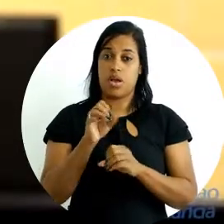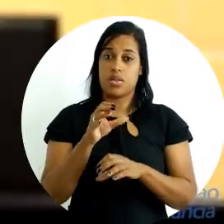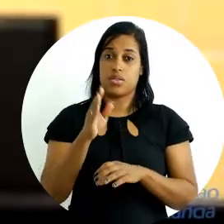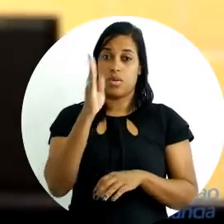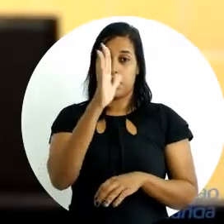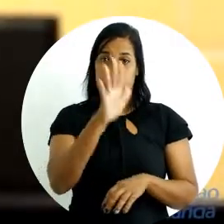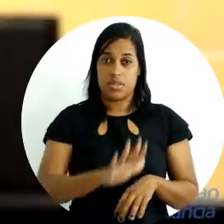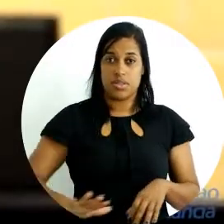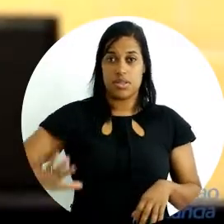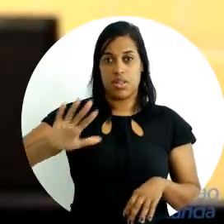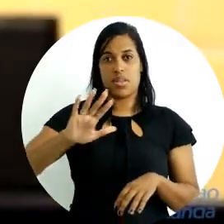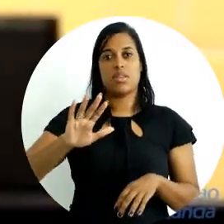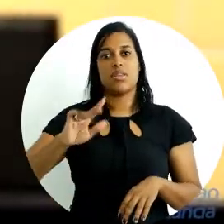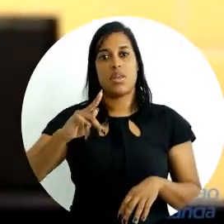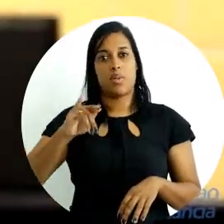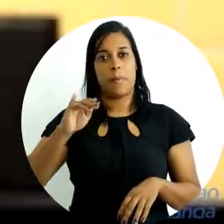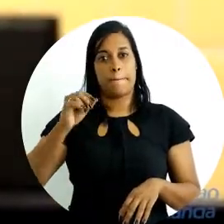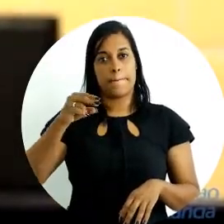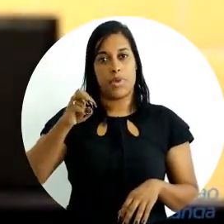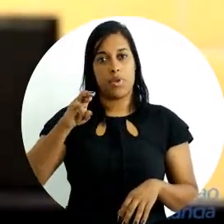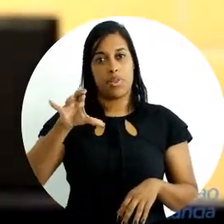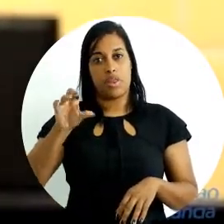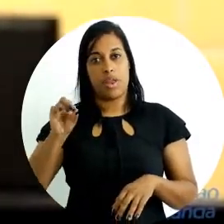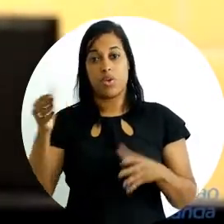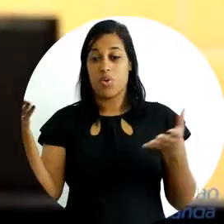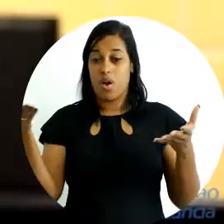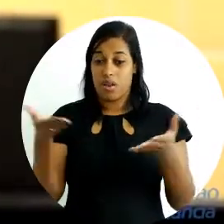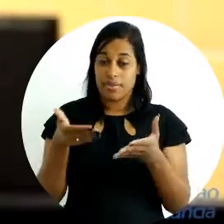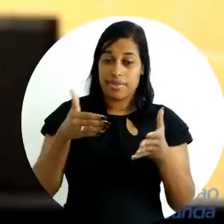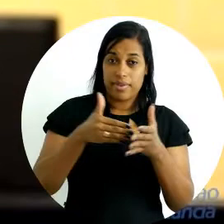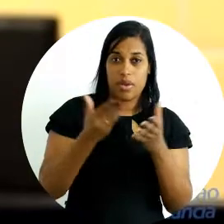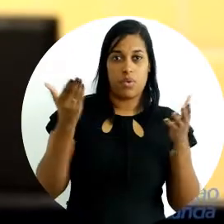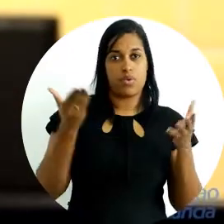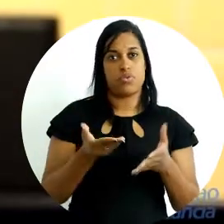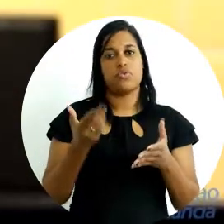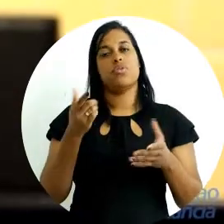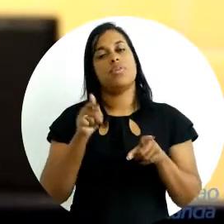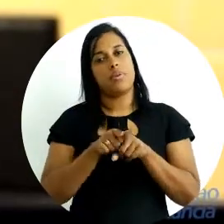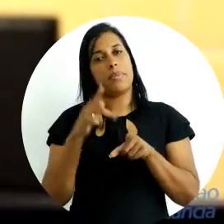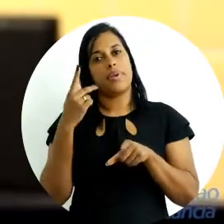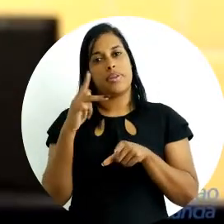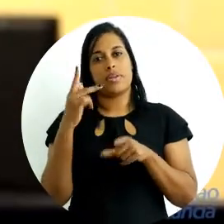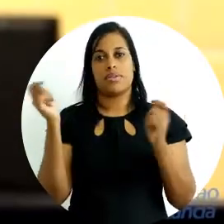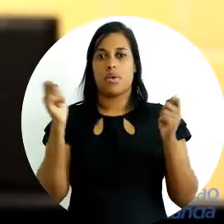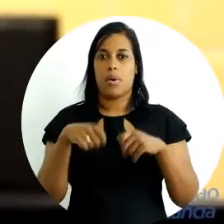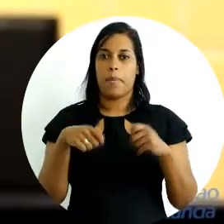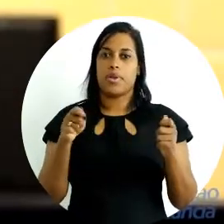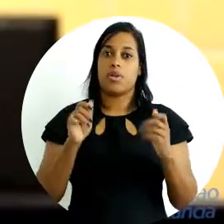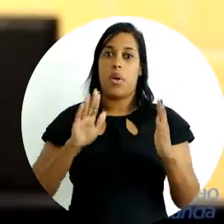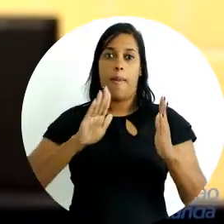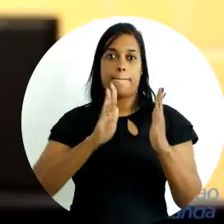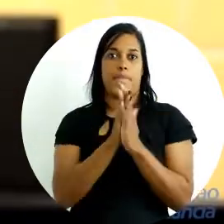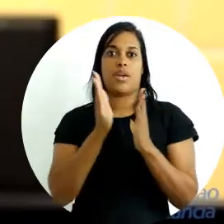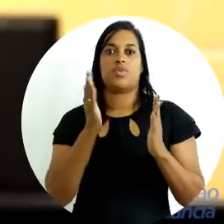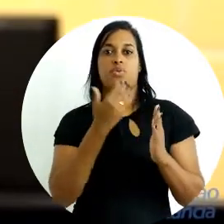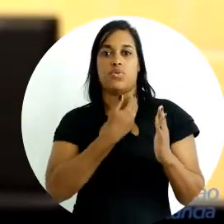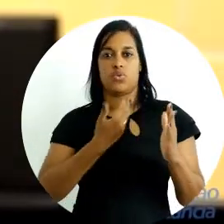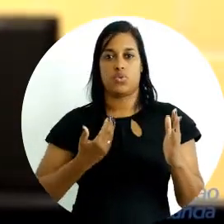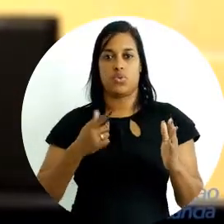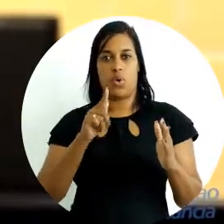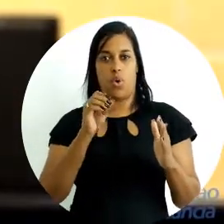do Manifesto dos Pioneiros ao Manifesto Mais Uma Vez. Incluiremos também, nesta competência,